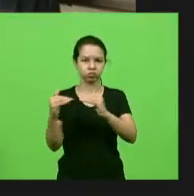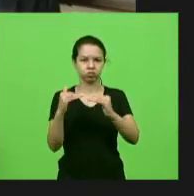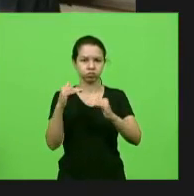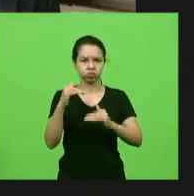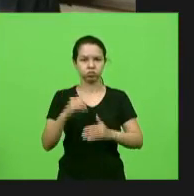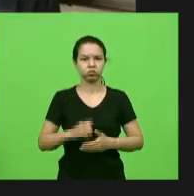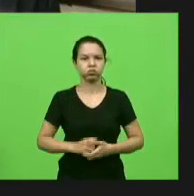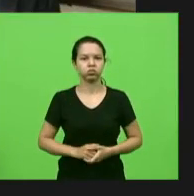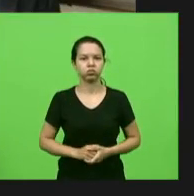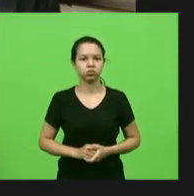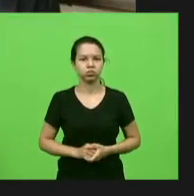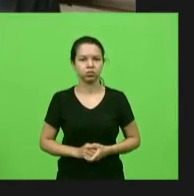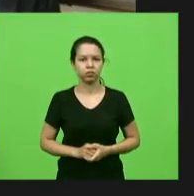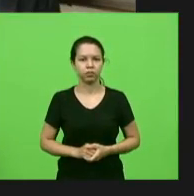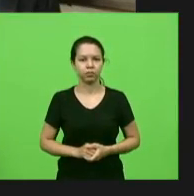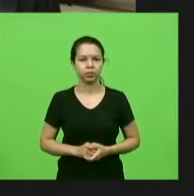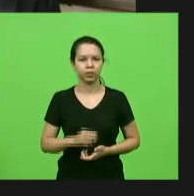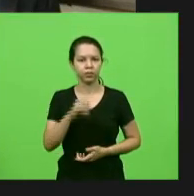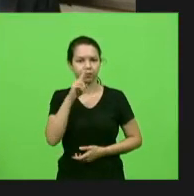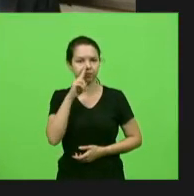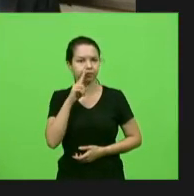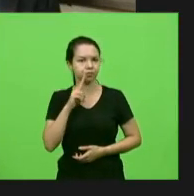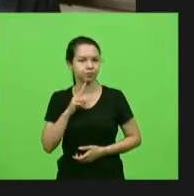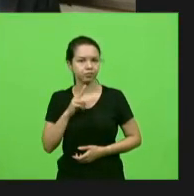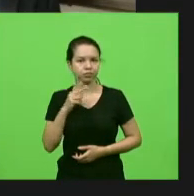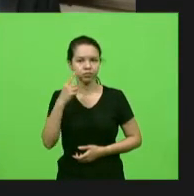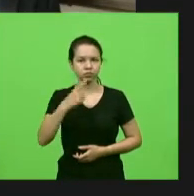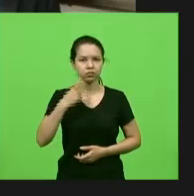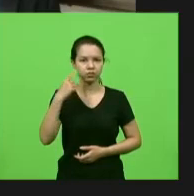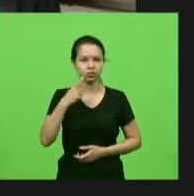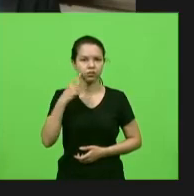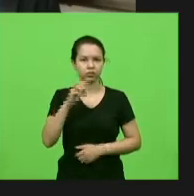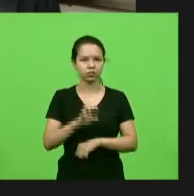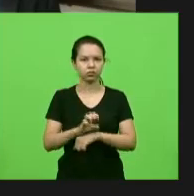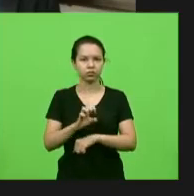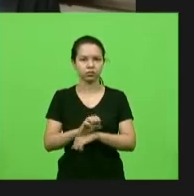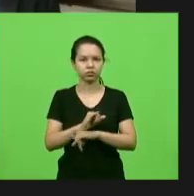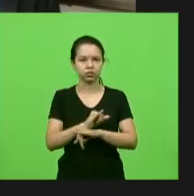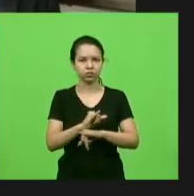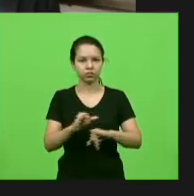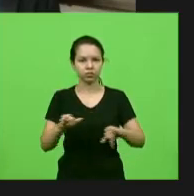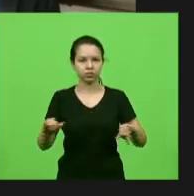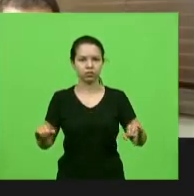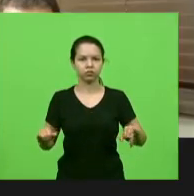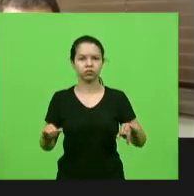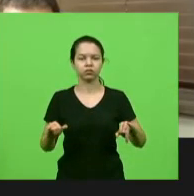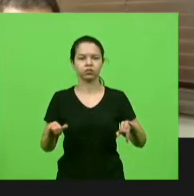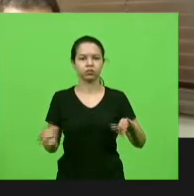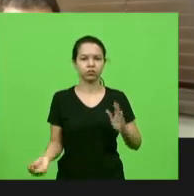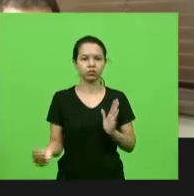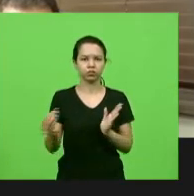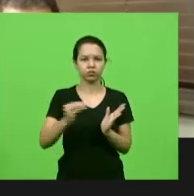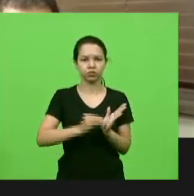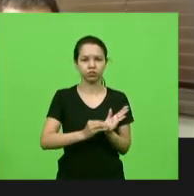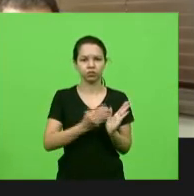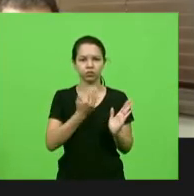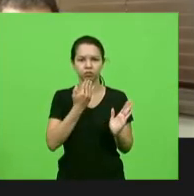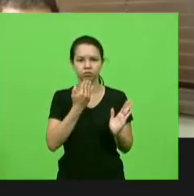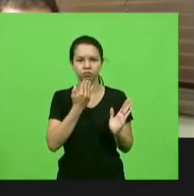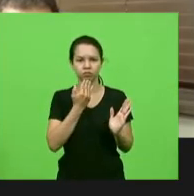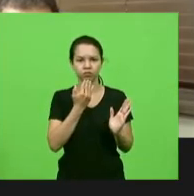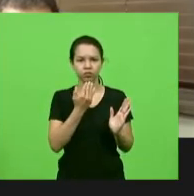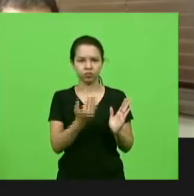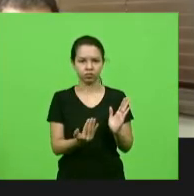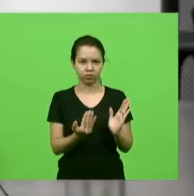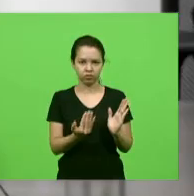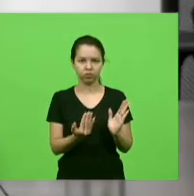Ivan Nats, deputado estadual, postulou em petição avulsa o reconhecimento da parcialidade de